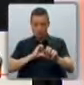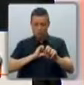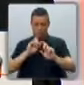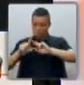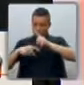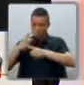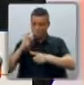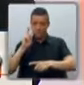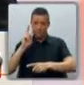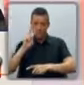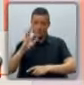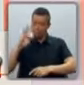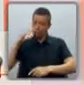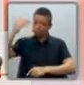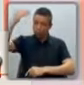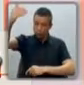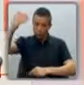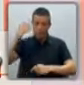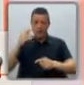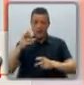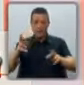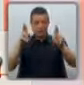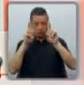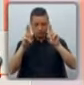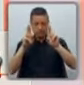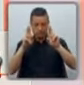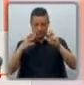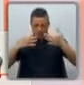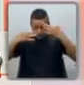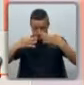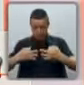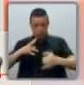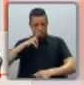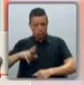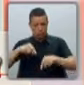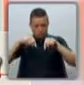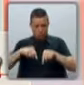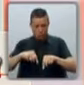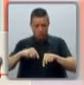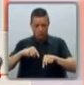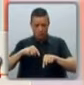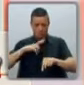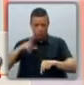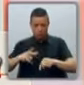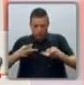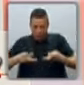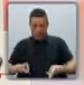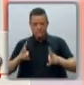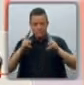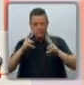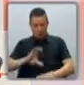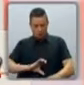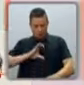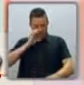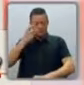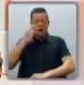olham para o futuro com mais esperança, é porque, de certeza, o país hoje é um país mais livre, mais